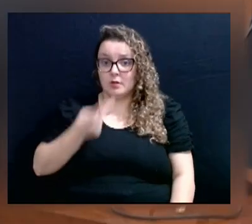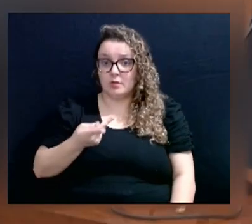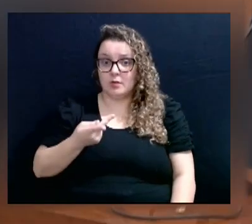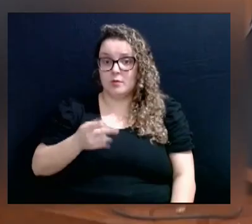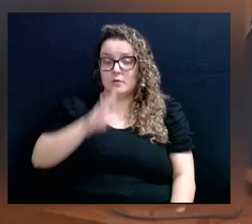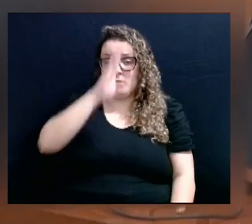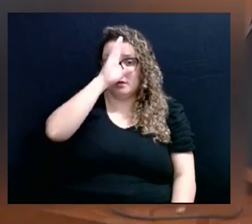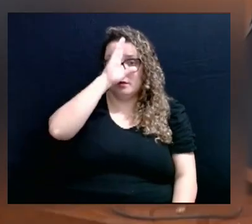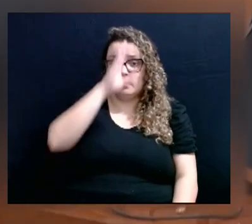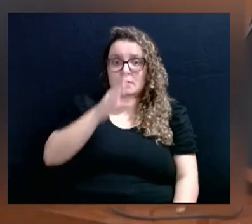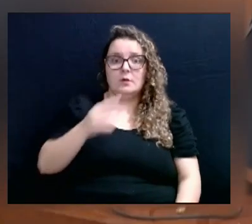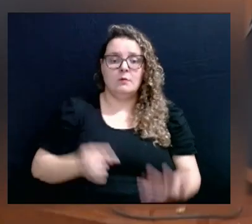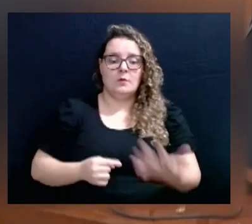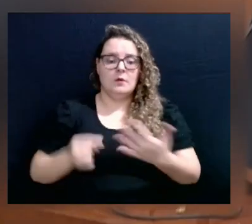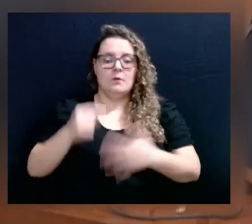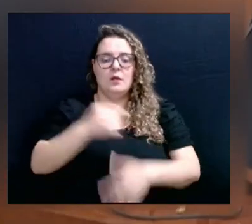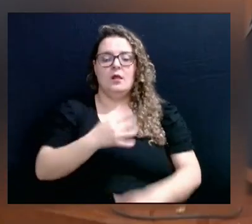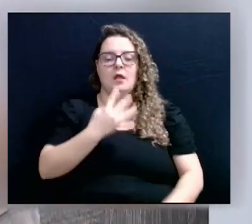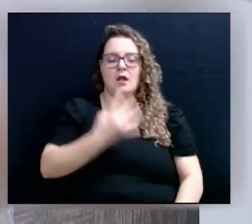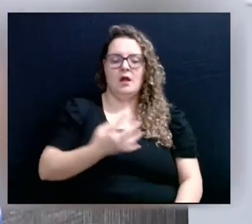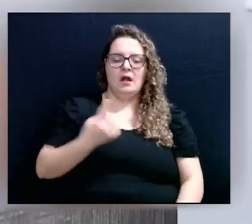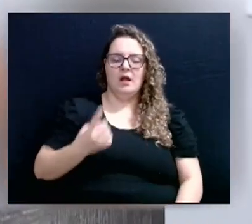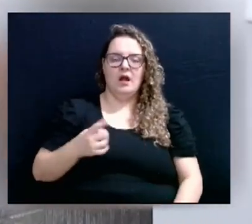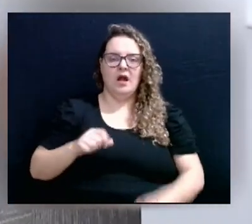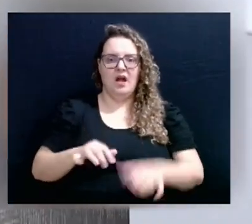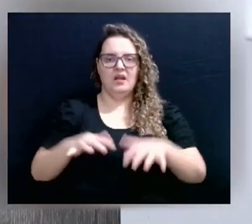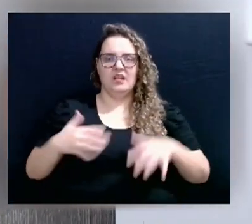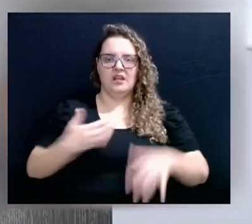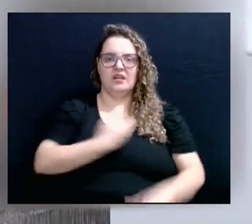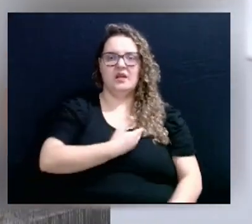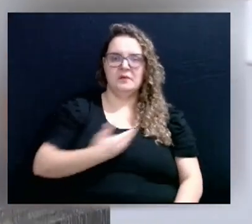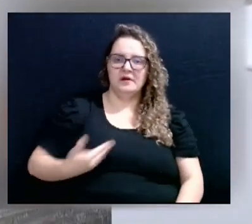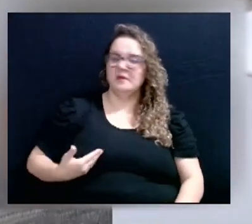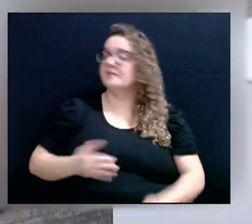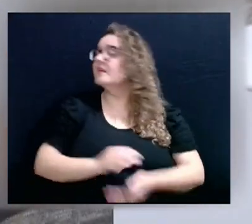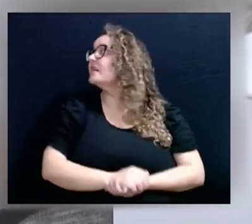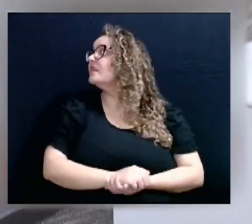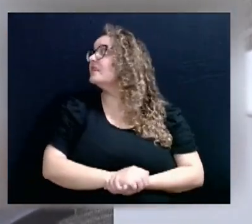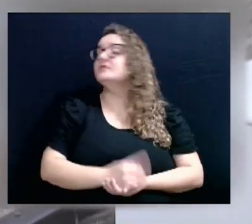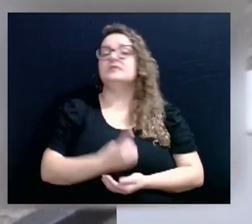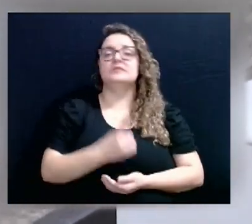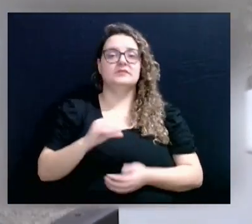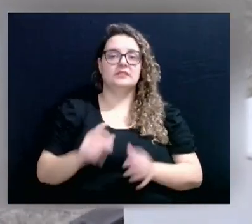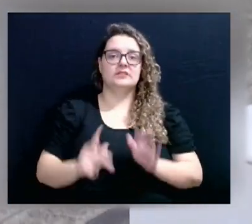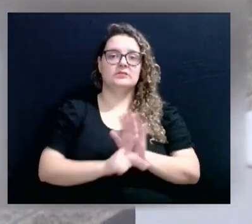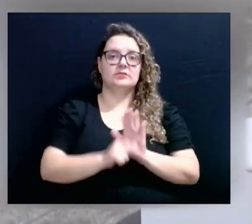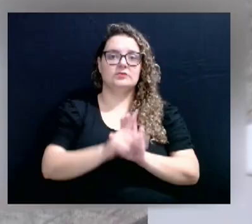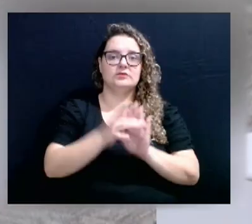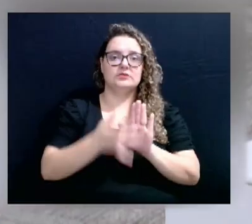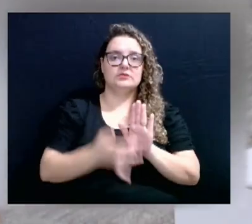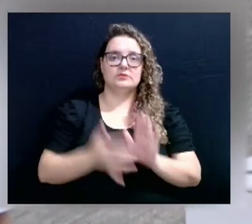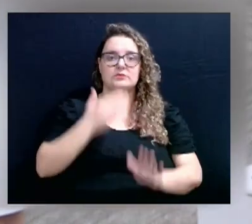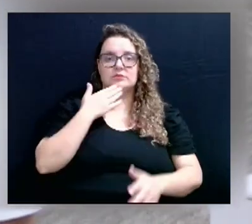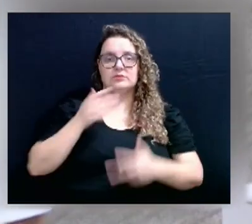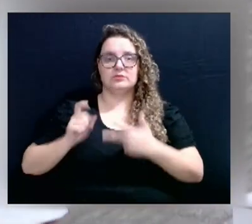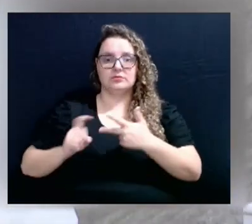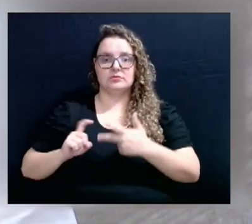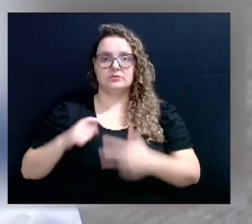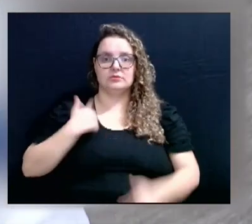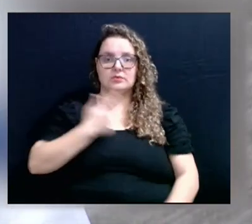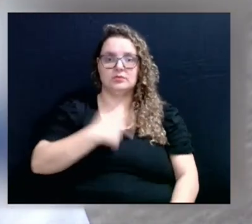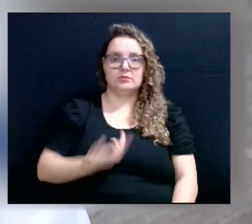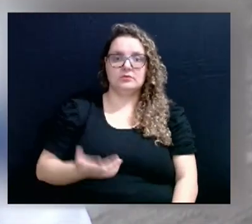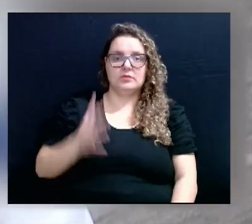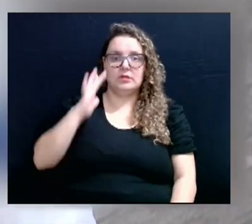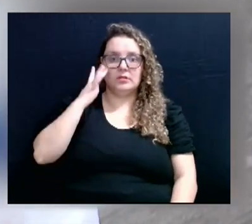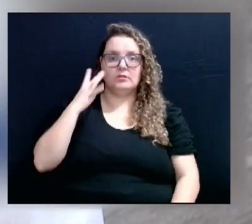da 41ª audiência pública. 10 projetos votados a pedido do nosso executivo, do prefeito. Eu acho que vem somar com o